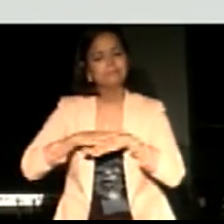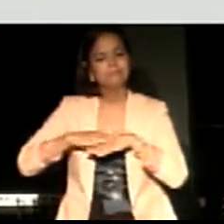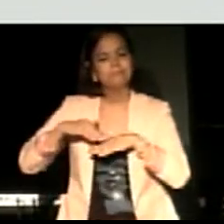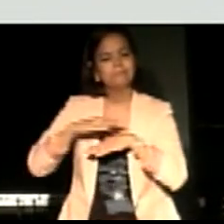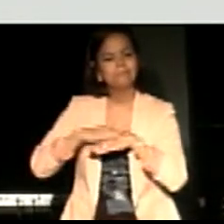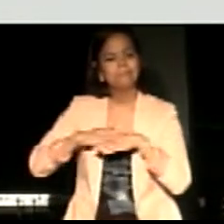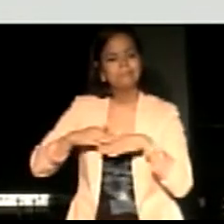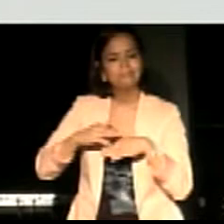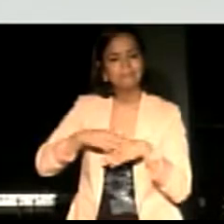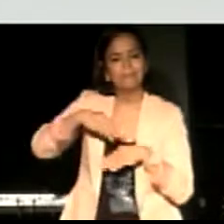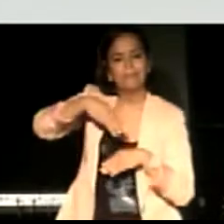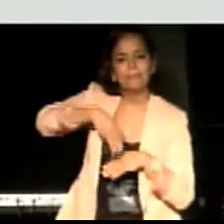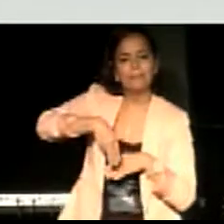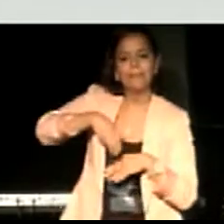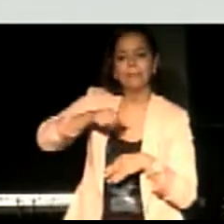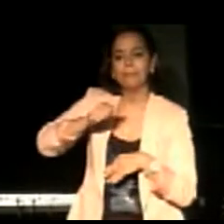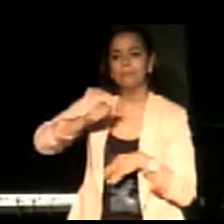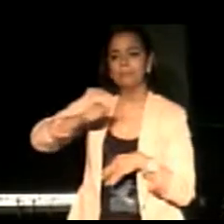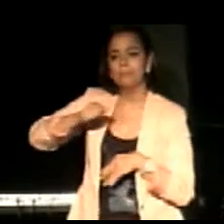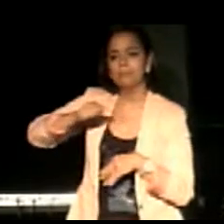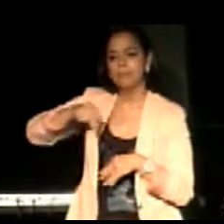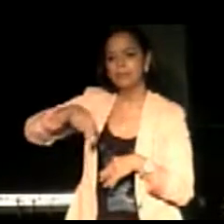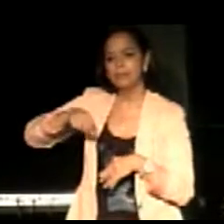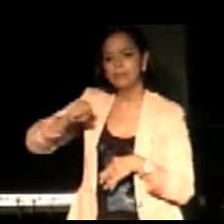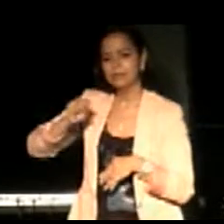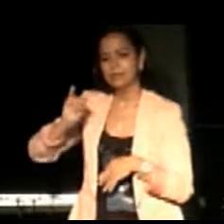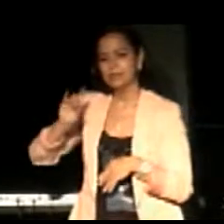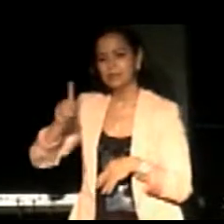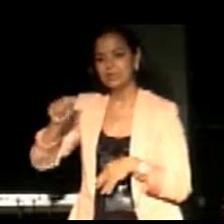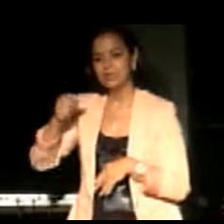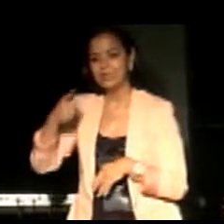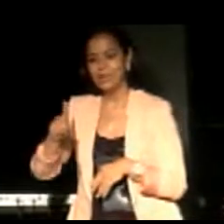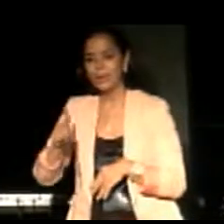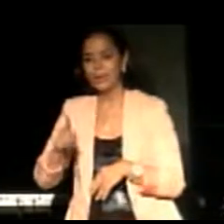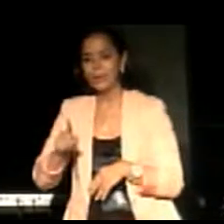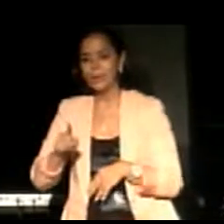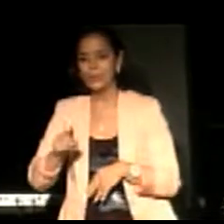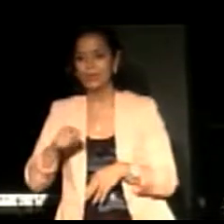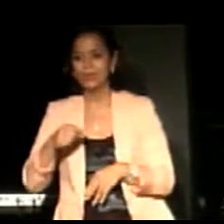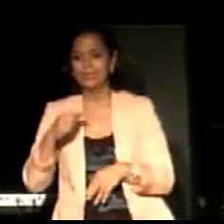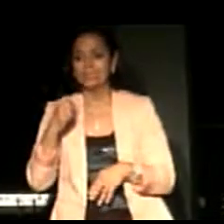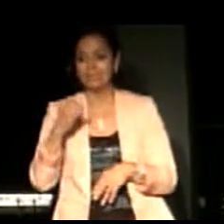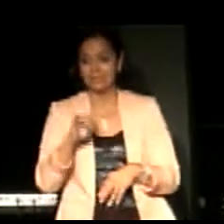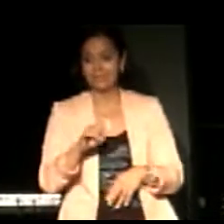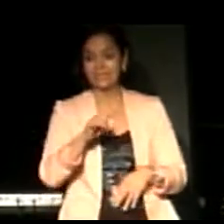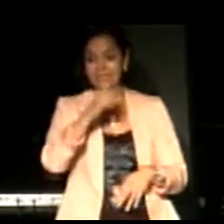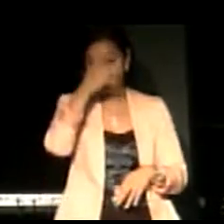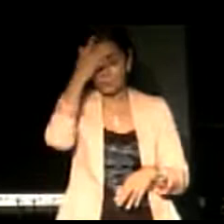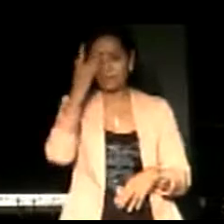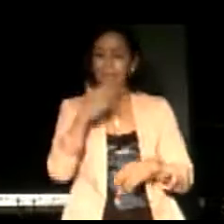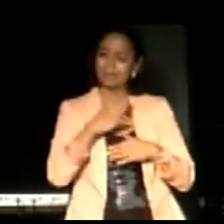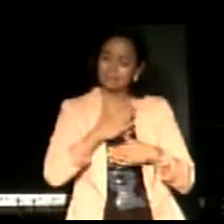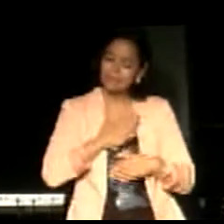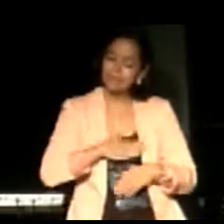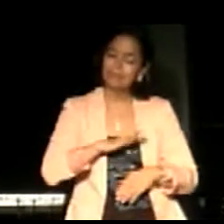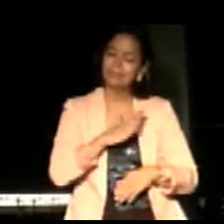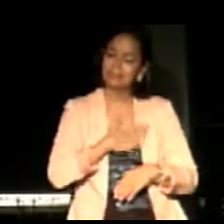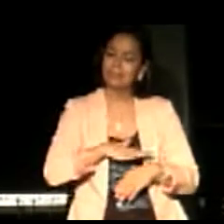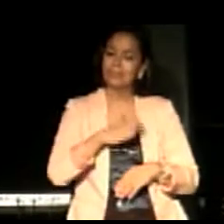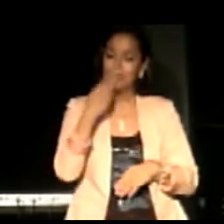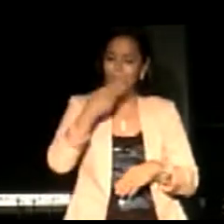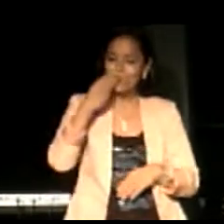verdade, o que Jesus estava querendo dizer com a mansidão, na verdade, era: quem abre mão, garante o que já é